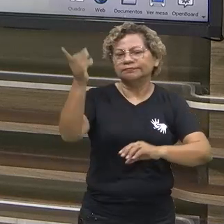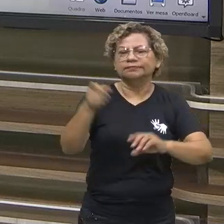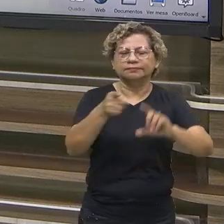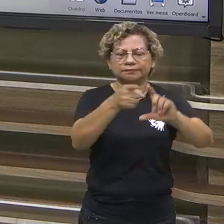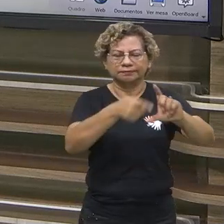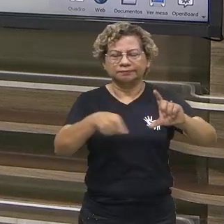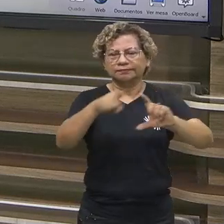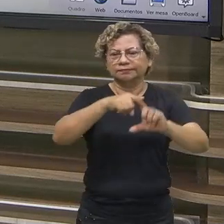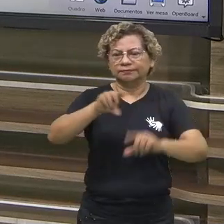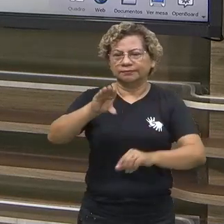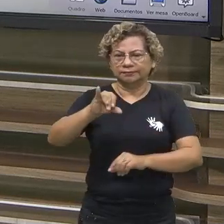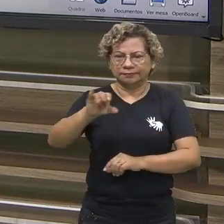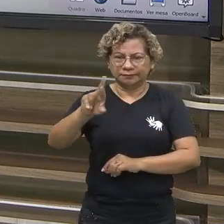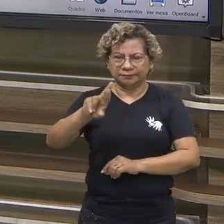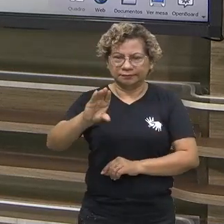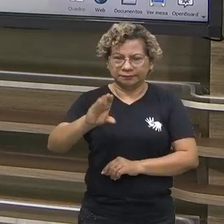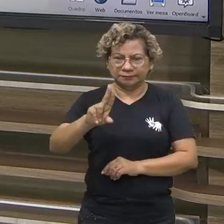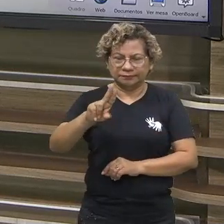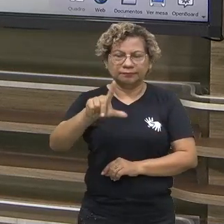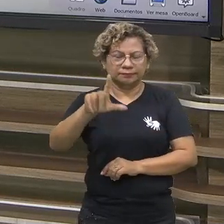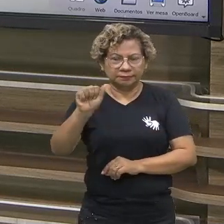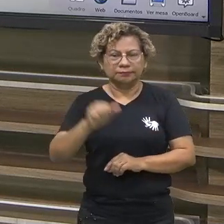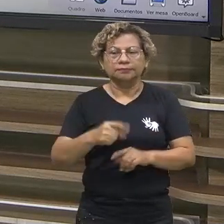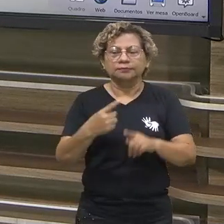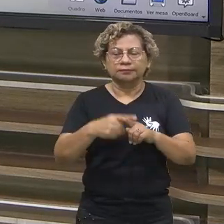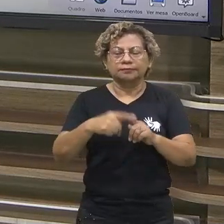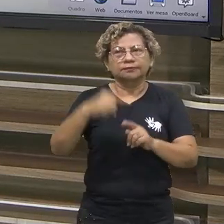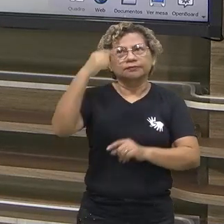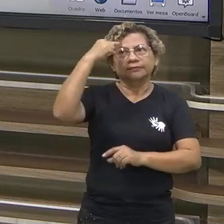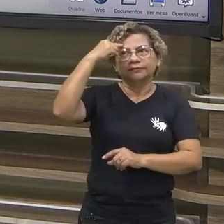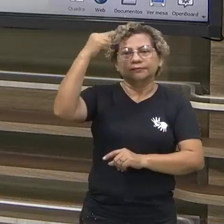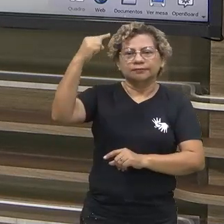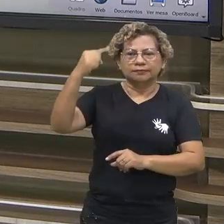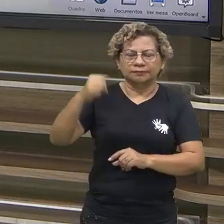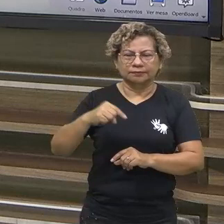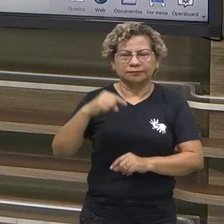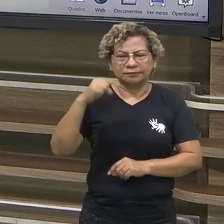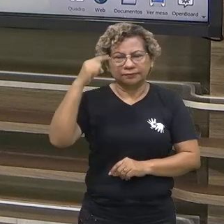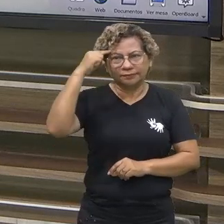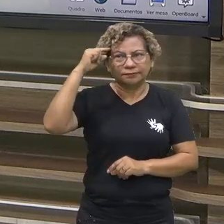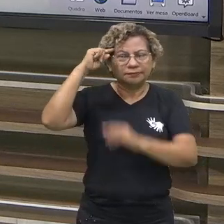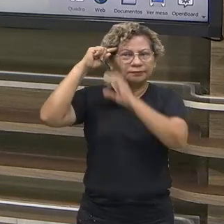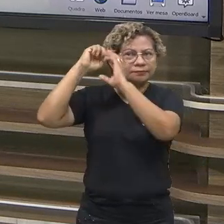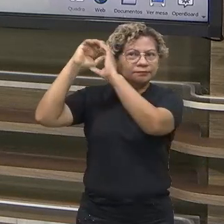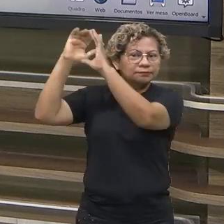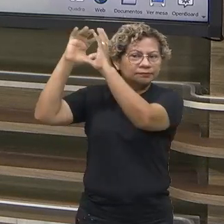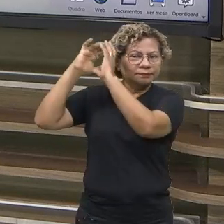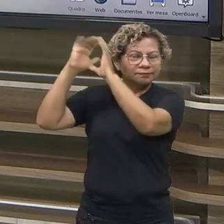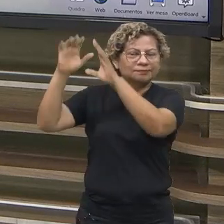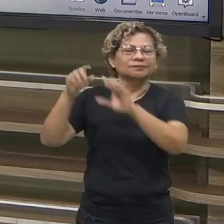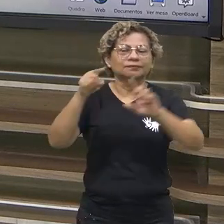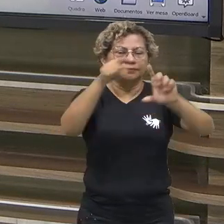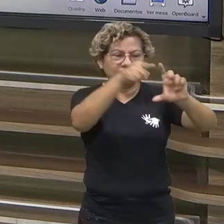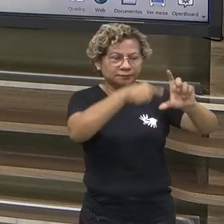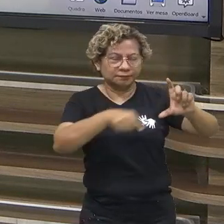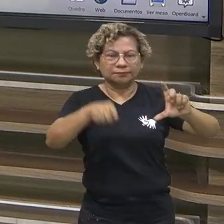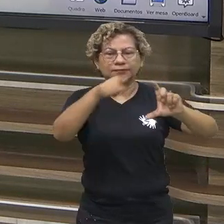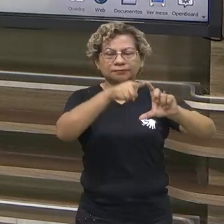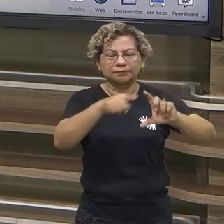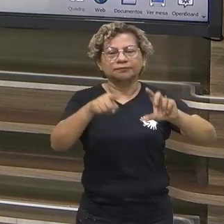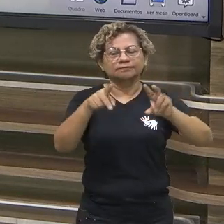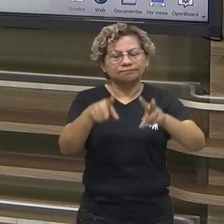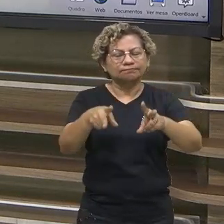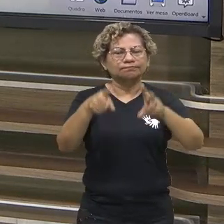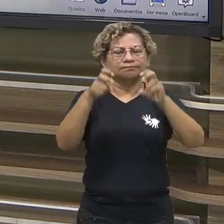círculo, porque ele já tem, né, na sua mente a imagem do círculo, da forma geométrica do círculo, e ele já